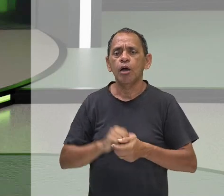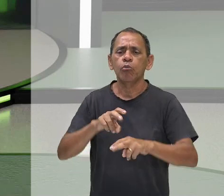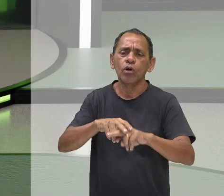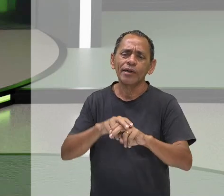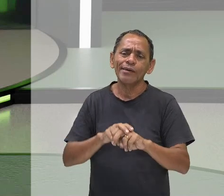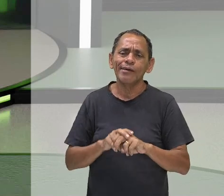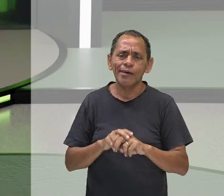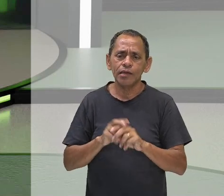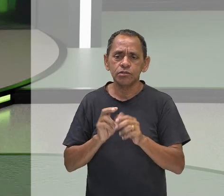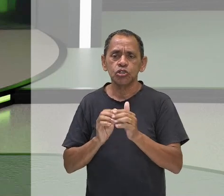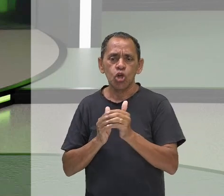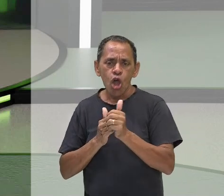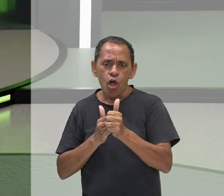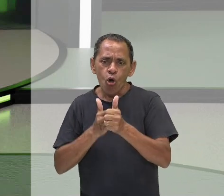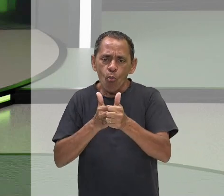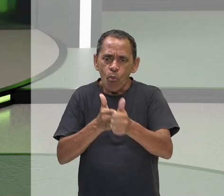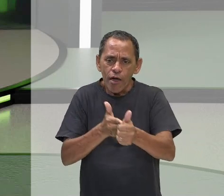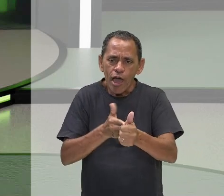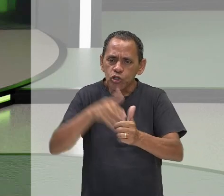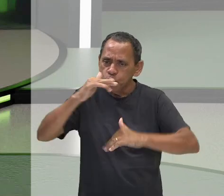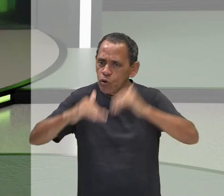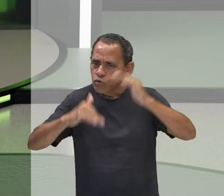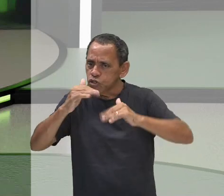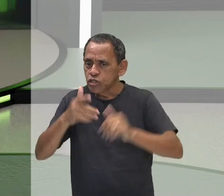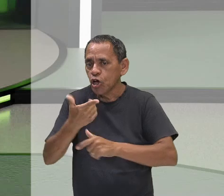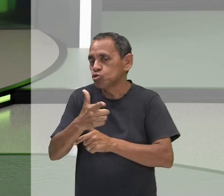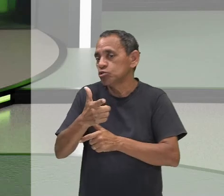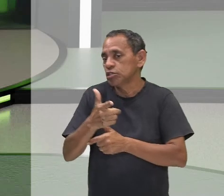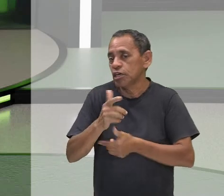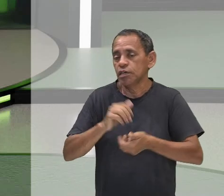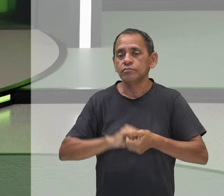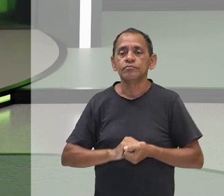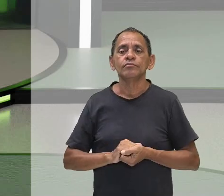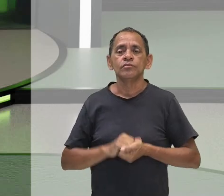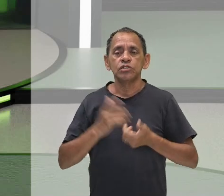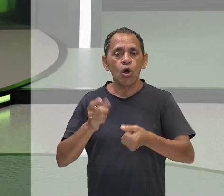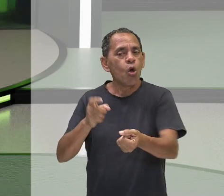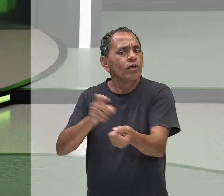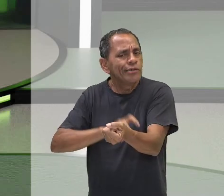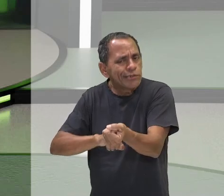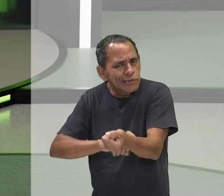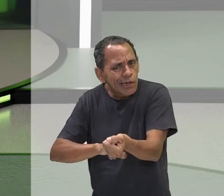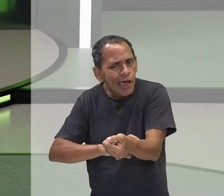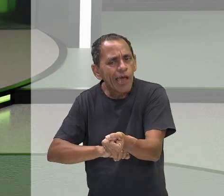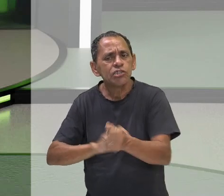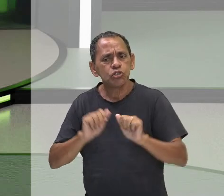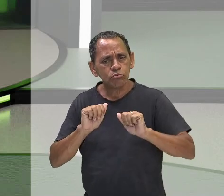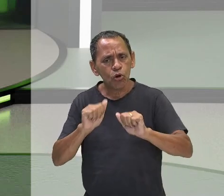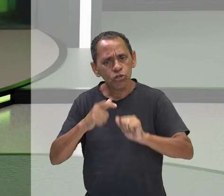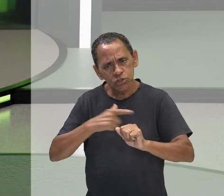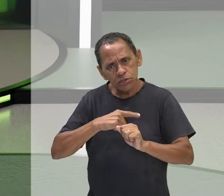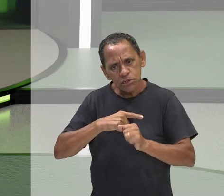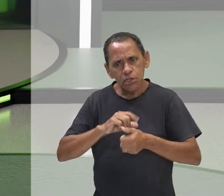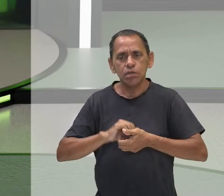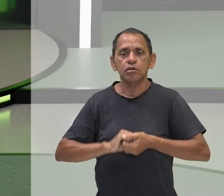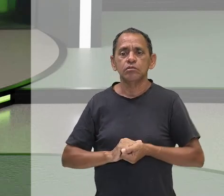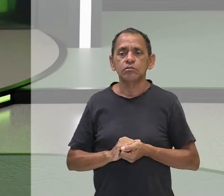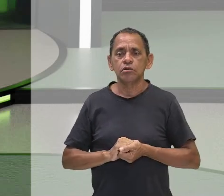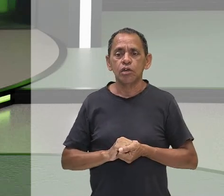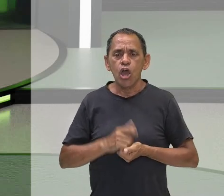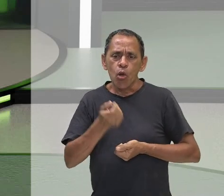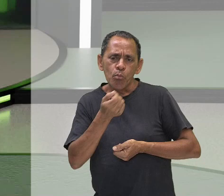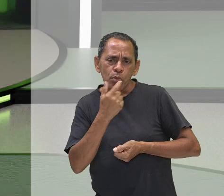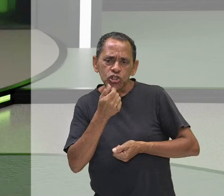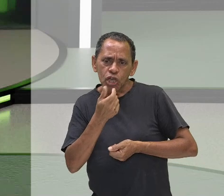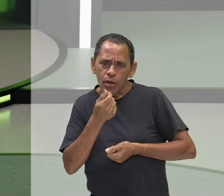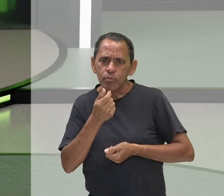profissional. Às vezes o estresse pode desencadear esse processo, às vezes alguma coisa que você está tomando, um outro